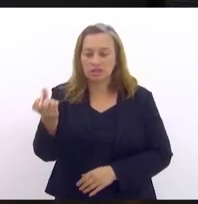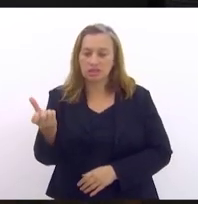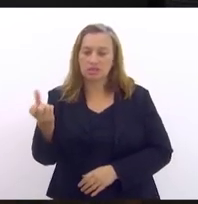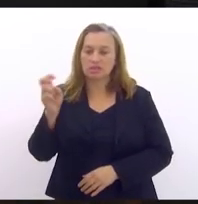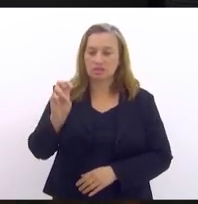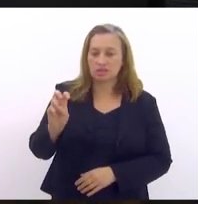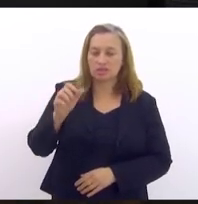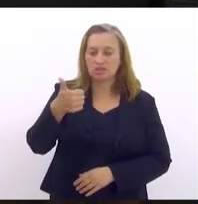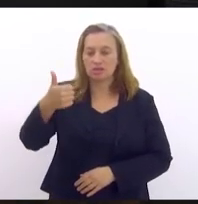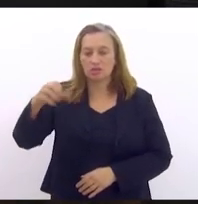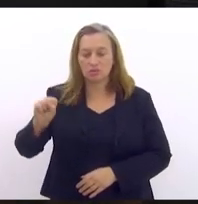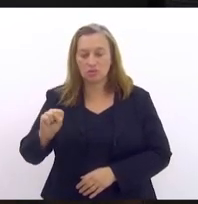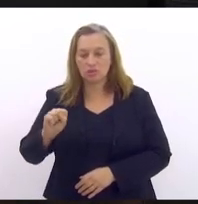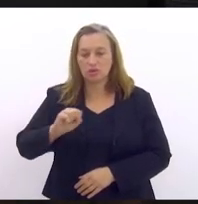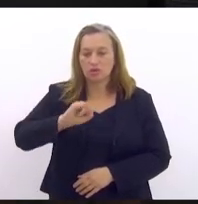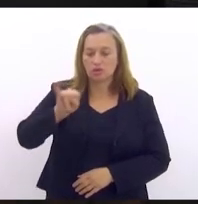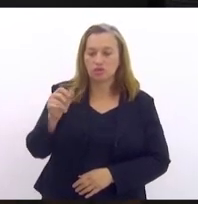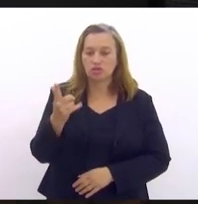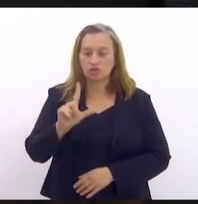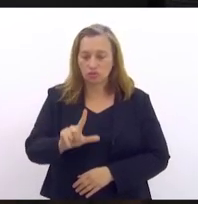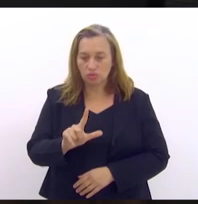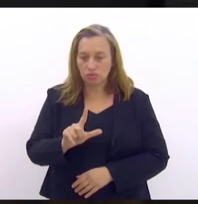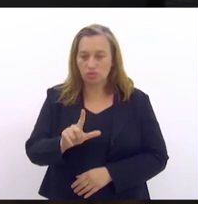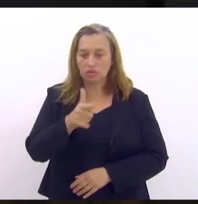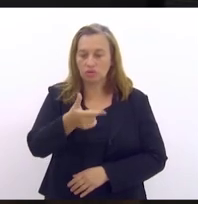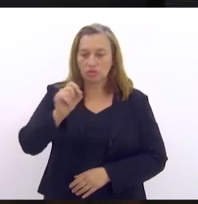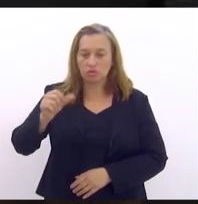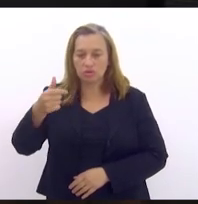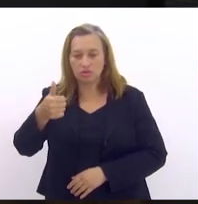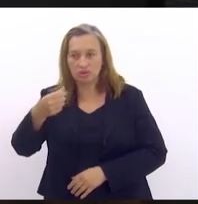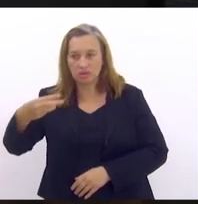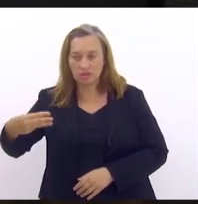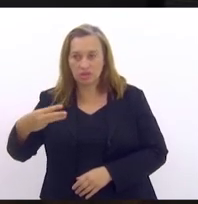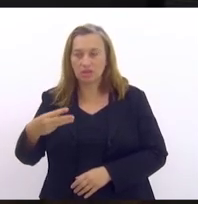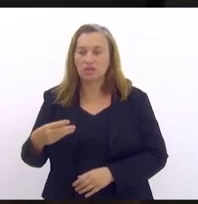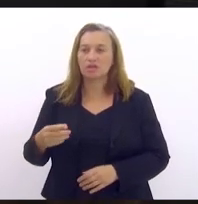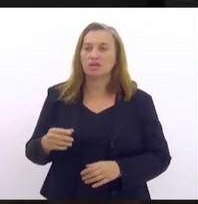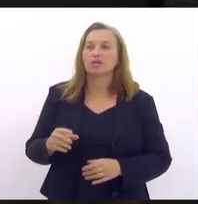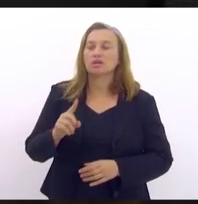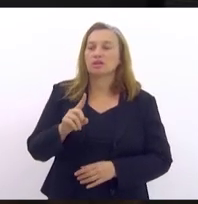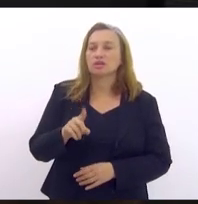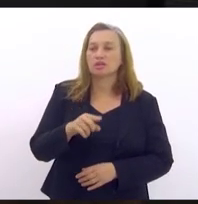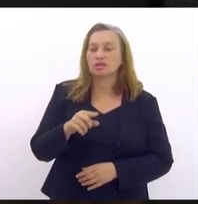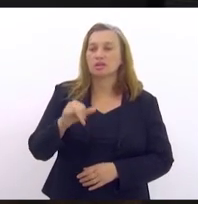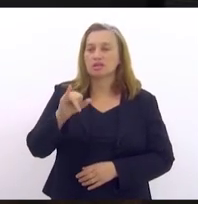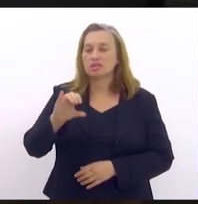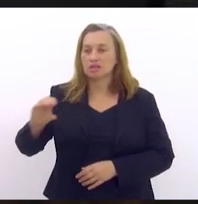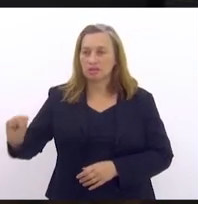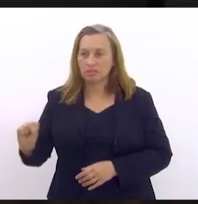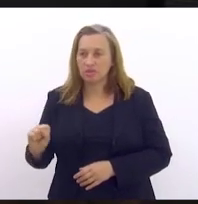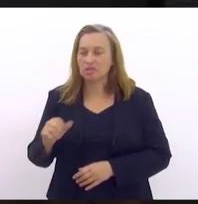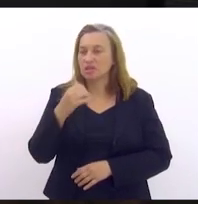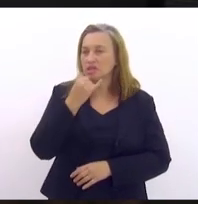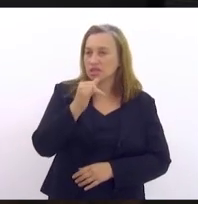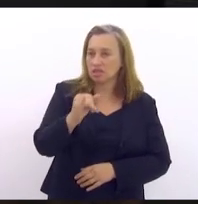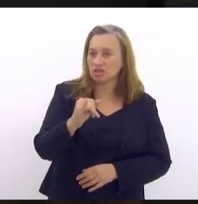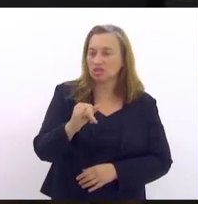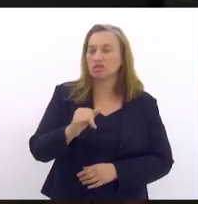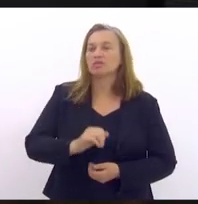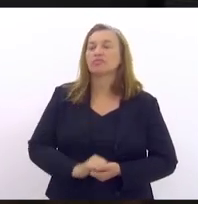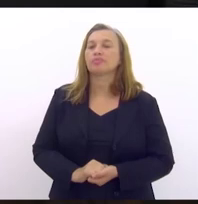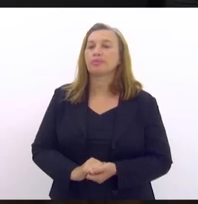2023, que autoriza os estados e o Distrito Federal a concederem isenção de ICMS no fornecimento de energia elétrica a estabelecimento produtor